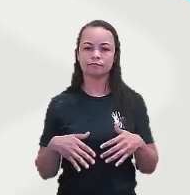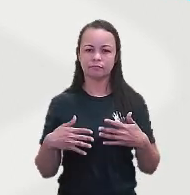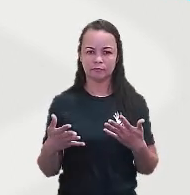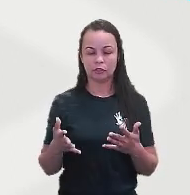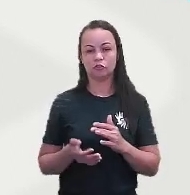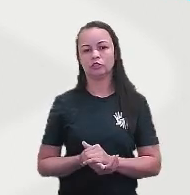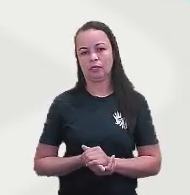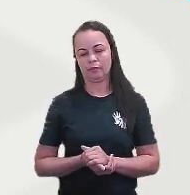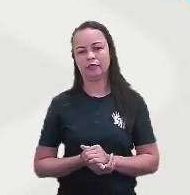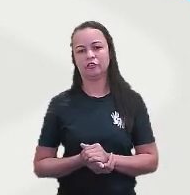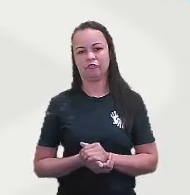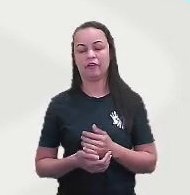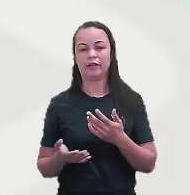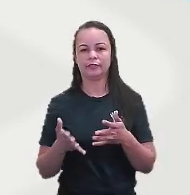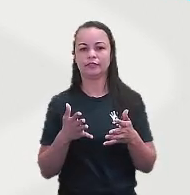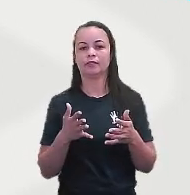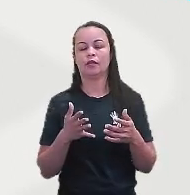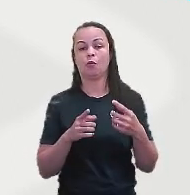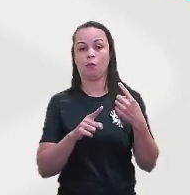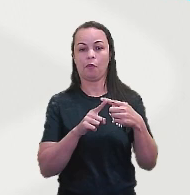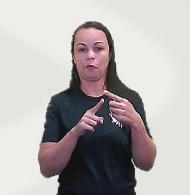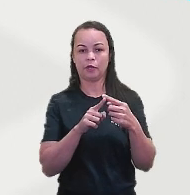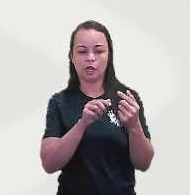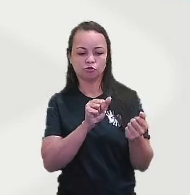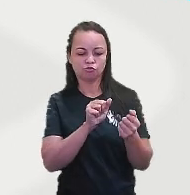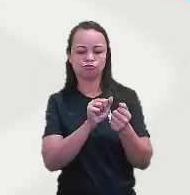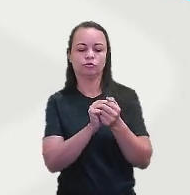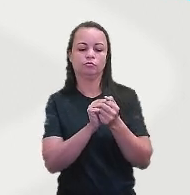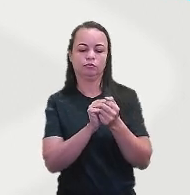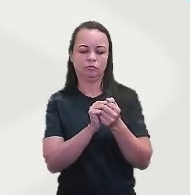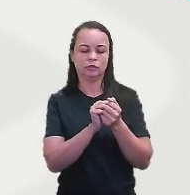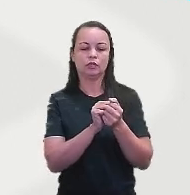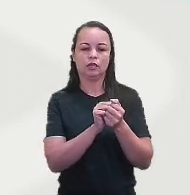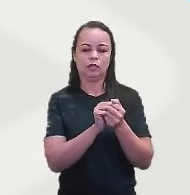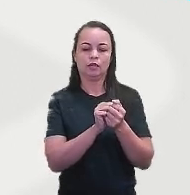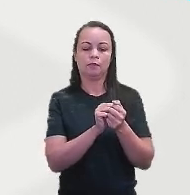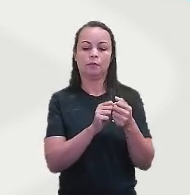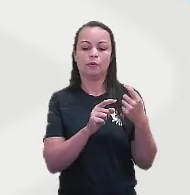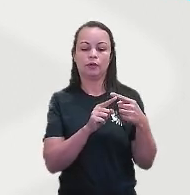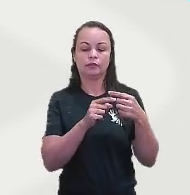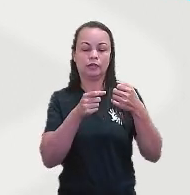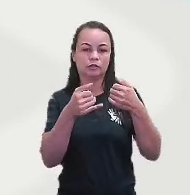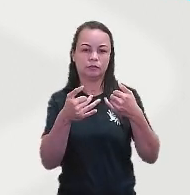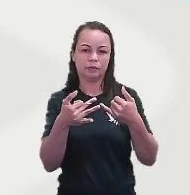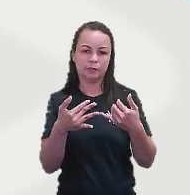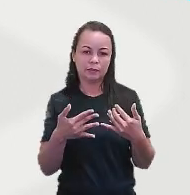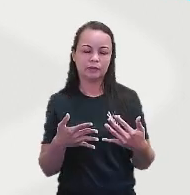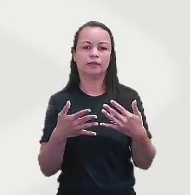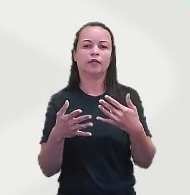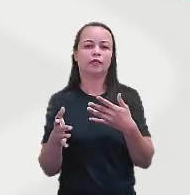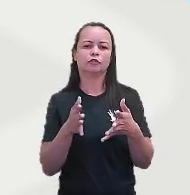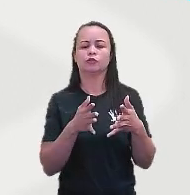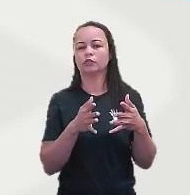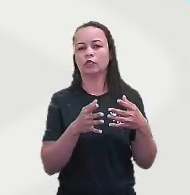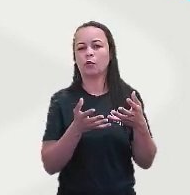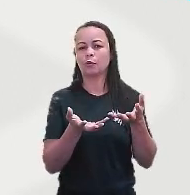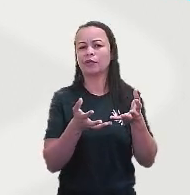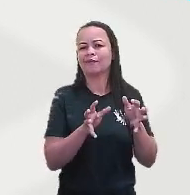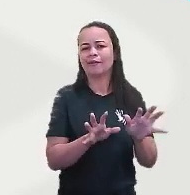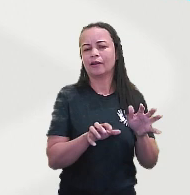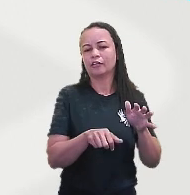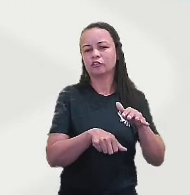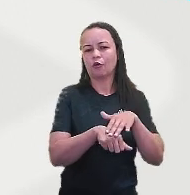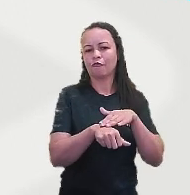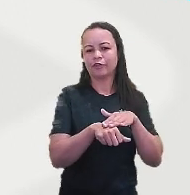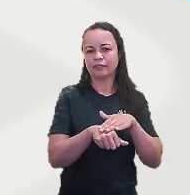justamente vai ser esse porquê juntinho, né? Porque ela está explicando o motivo dela não querer estar ali conversando naquele